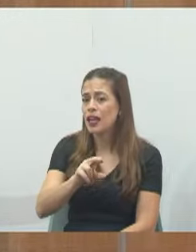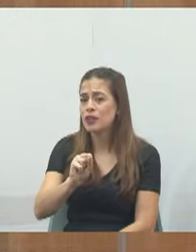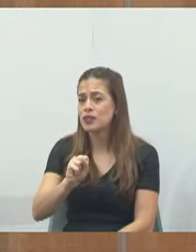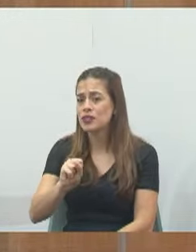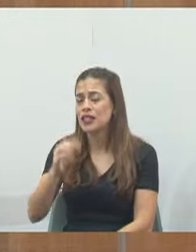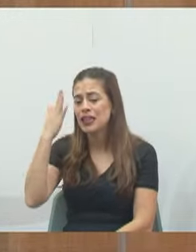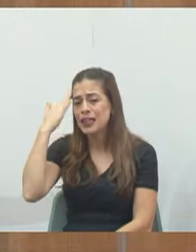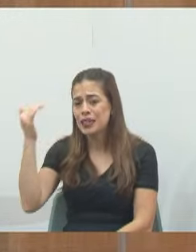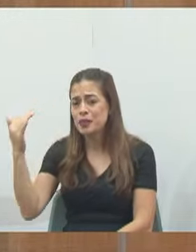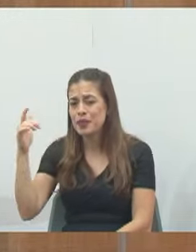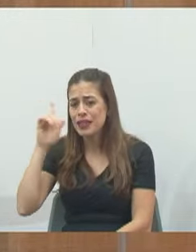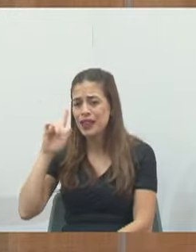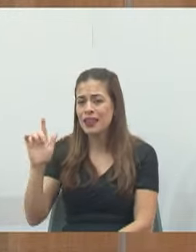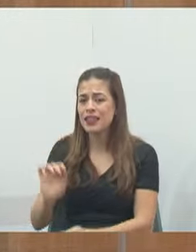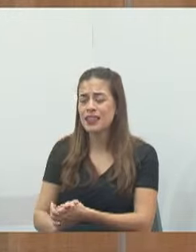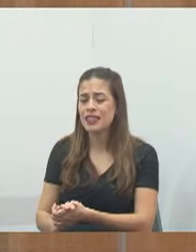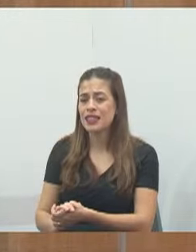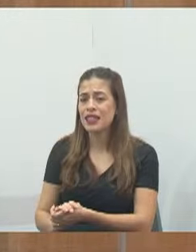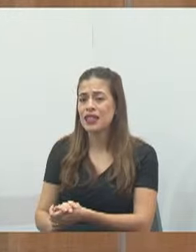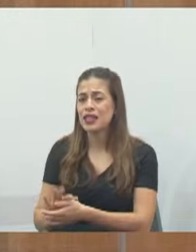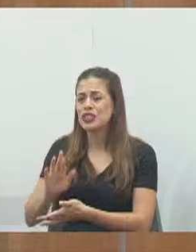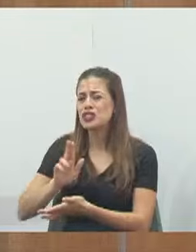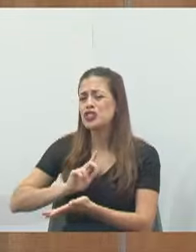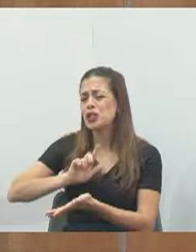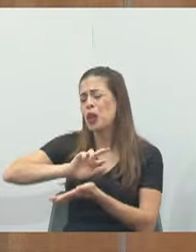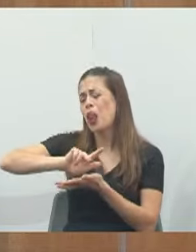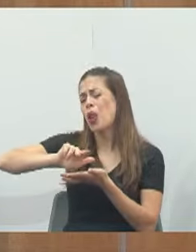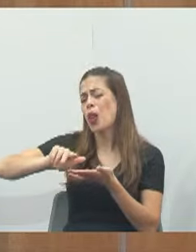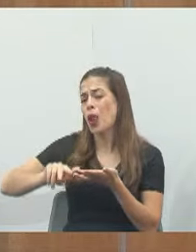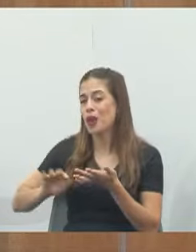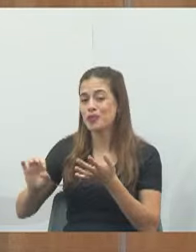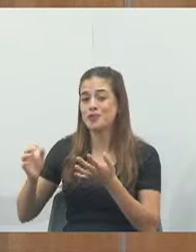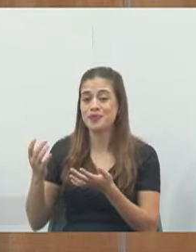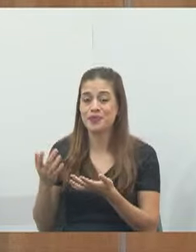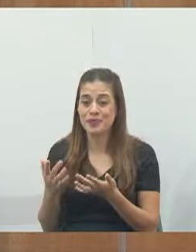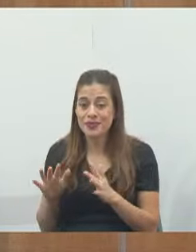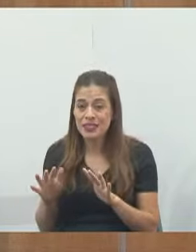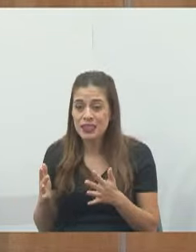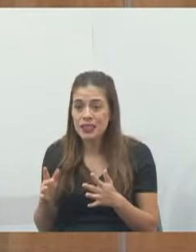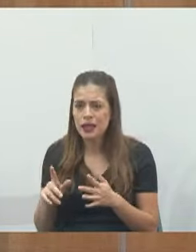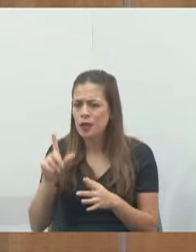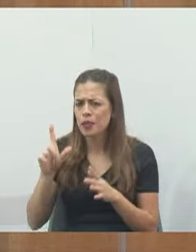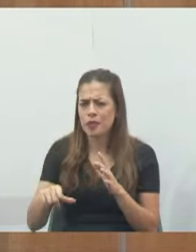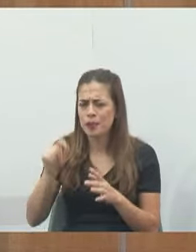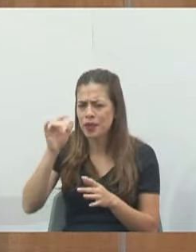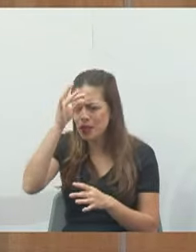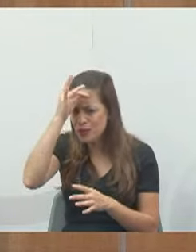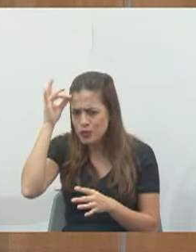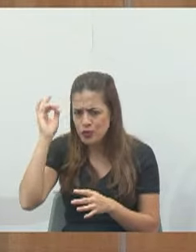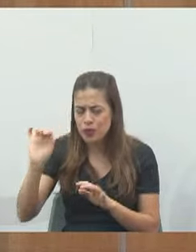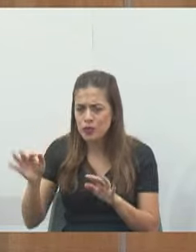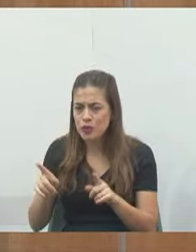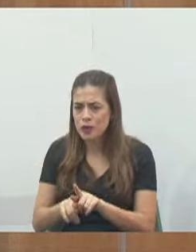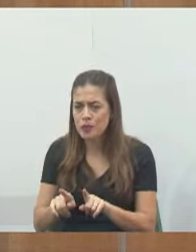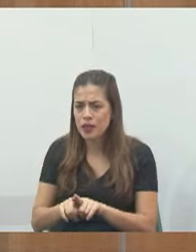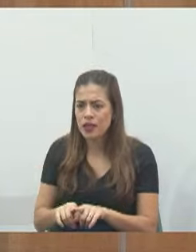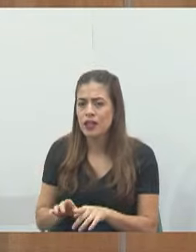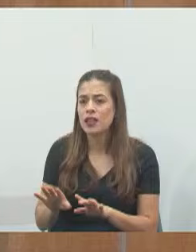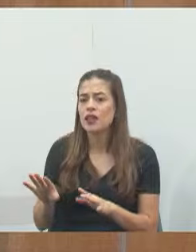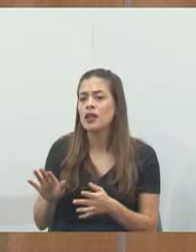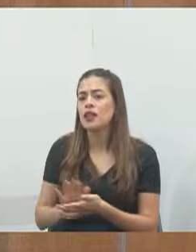de Letras aqui da cidade e de outras entidades. Então, bingo também, nós tivemos ali no Duarte Spitz,